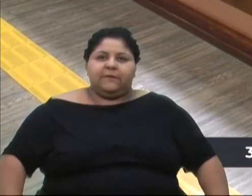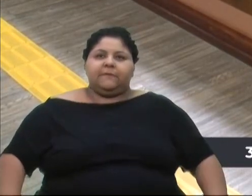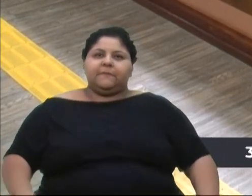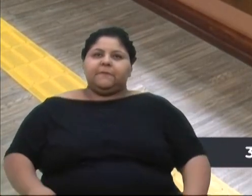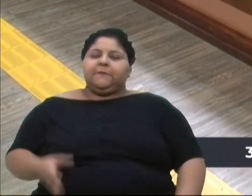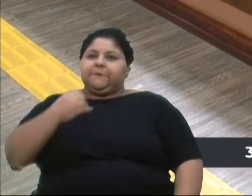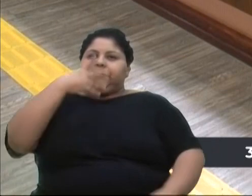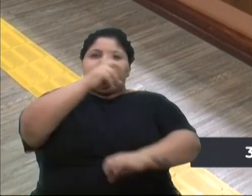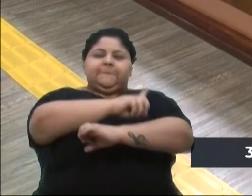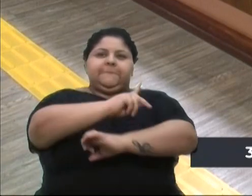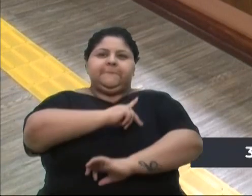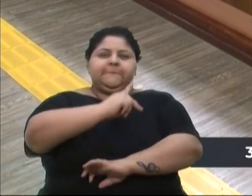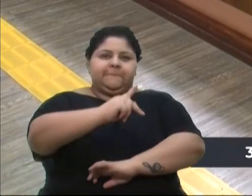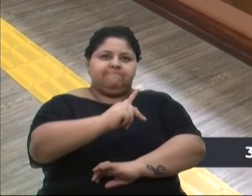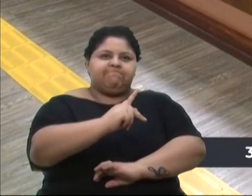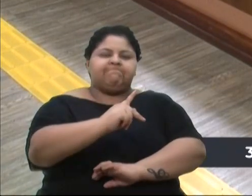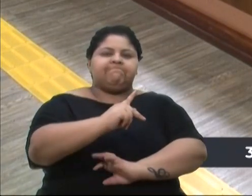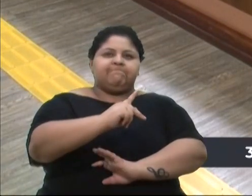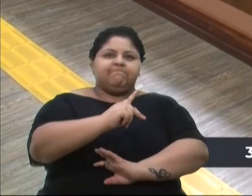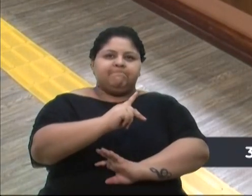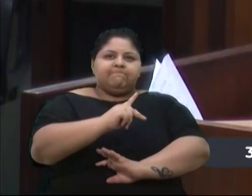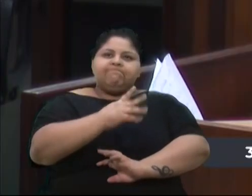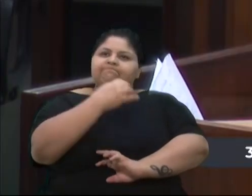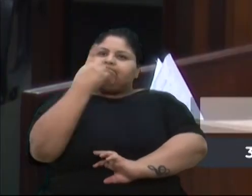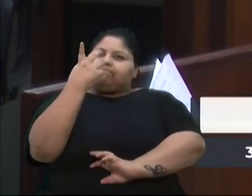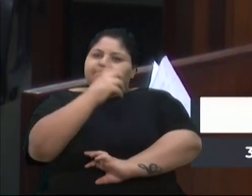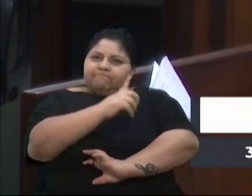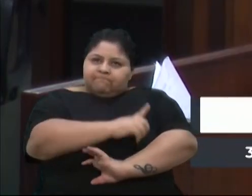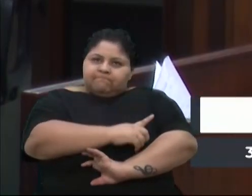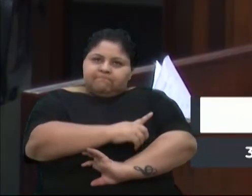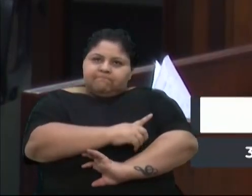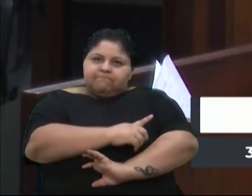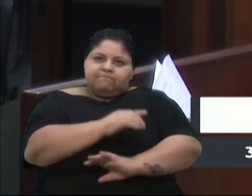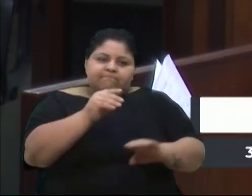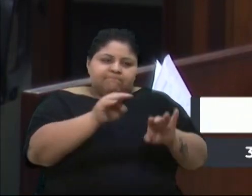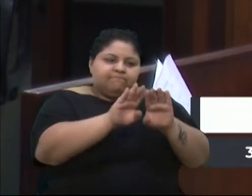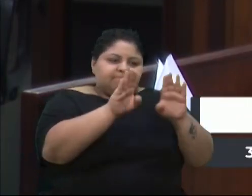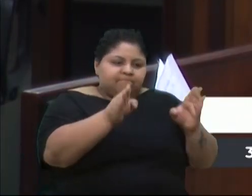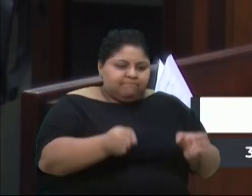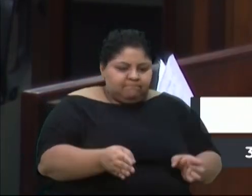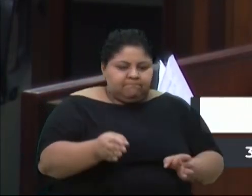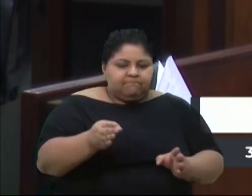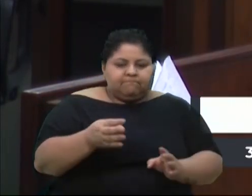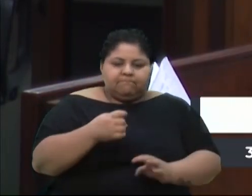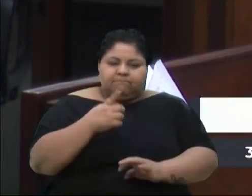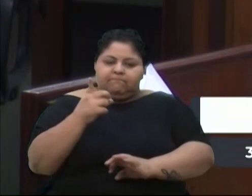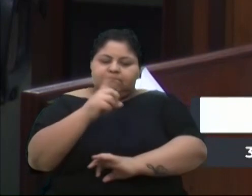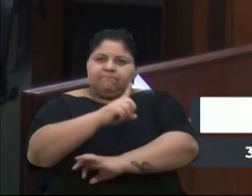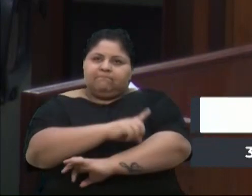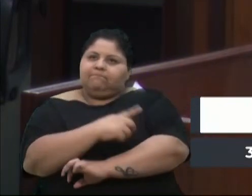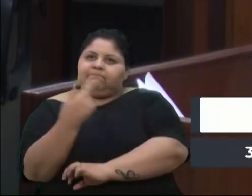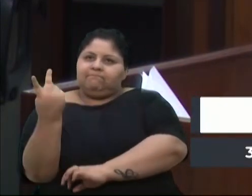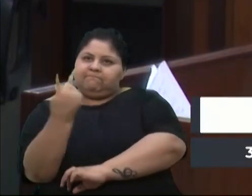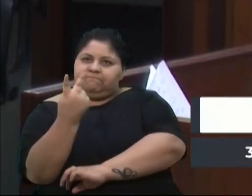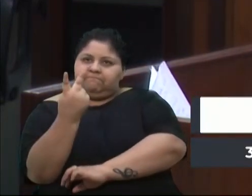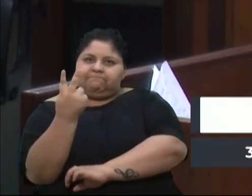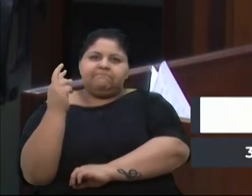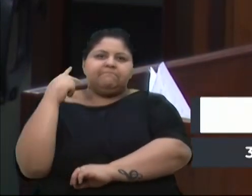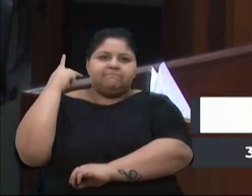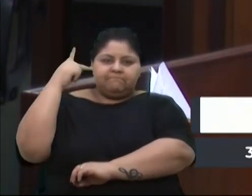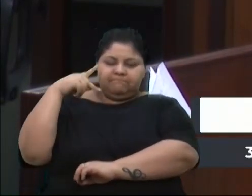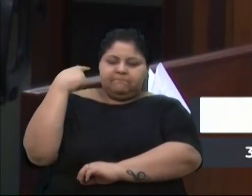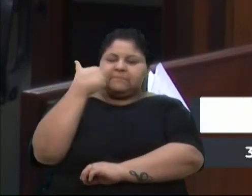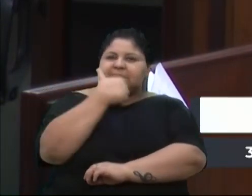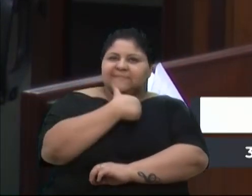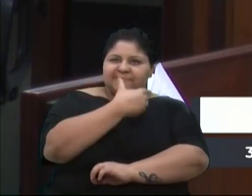Bom dia, presidente. Bom dia à bancada. Bom dia, nobres pares, vereadores e